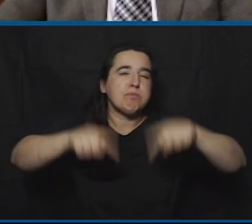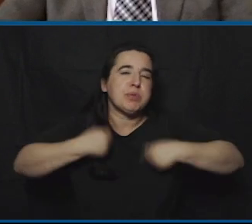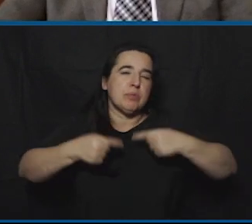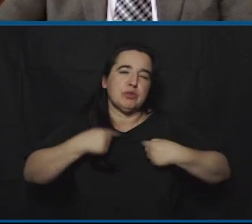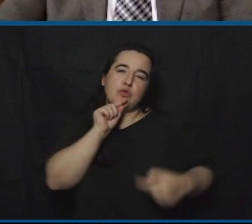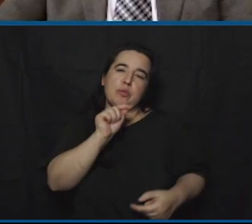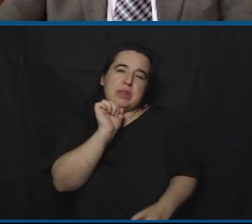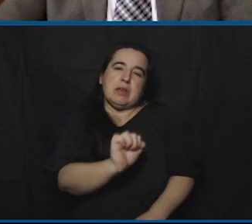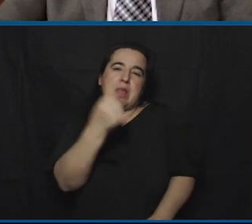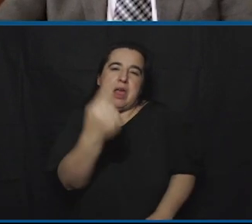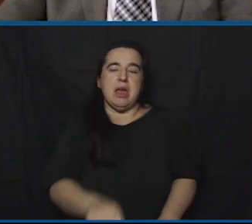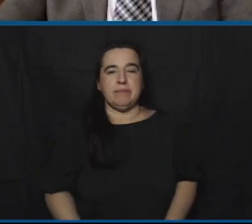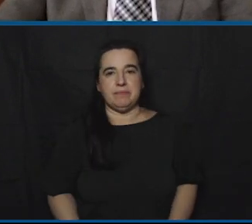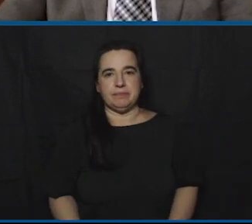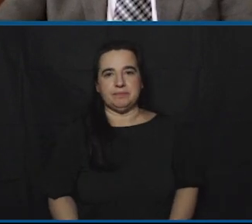nome.